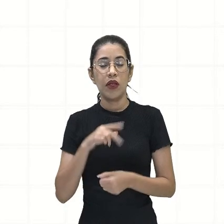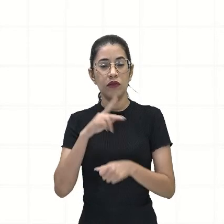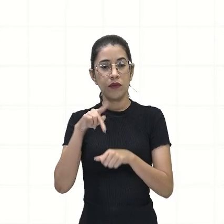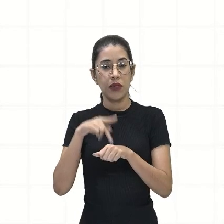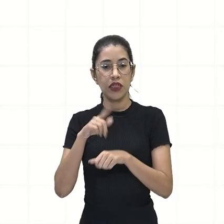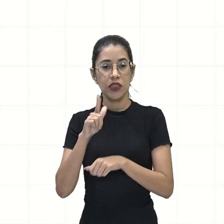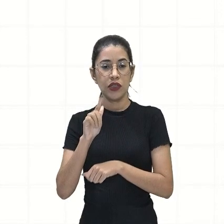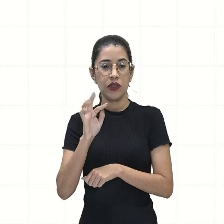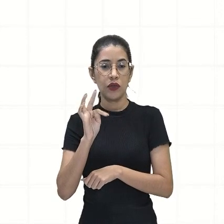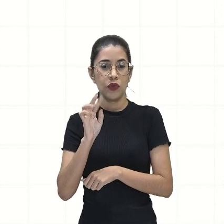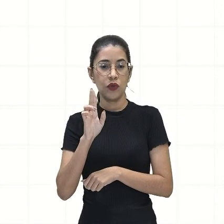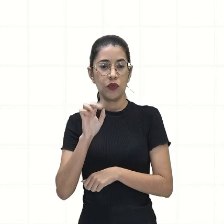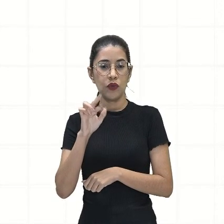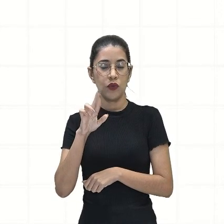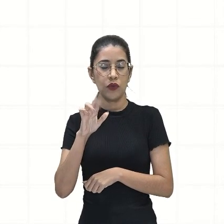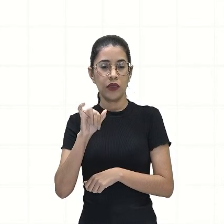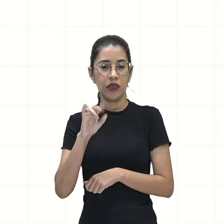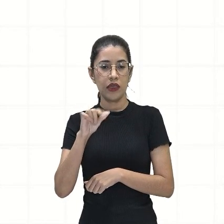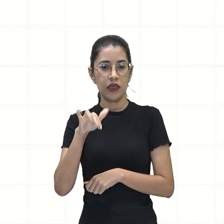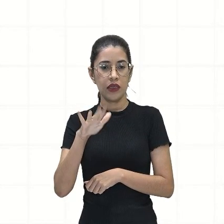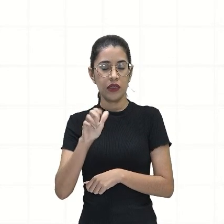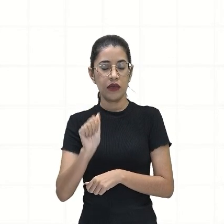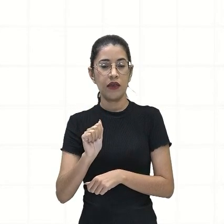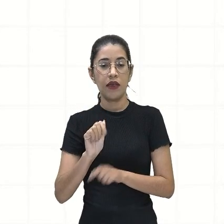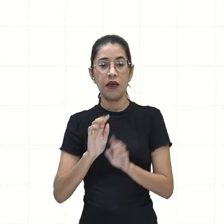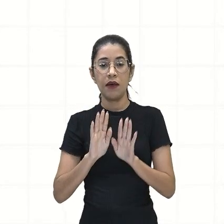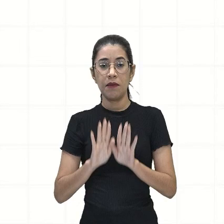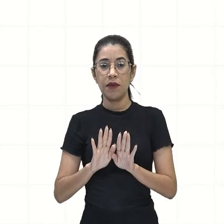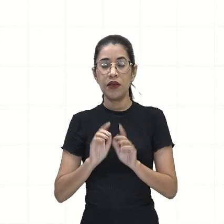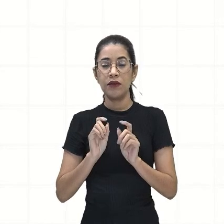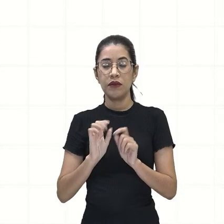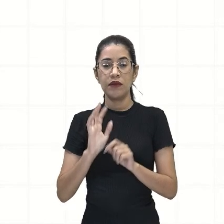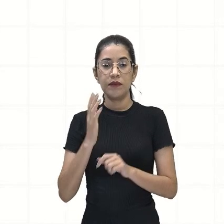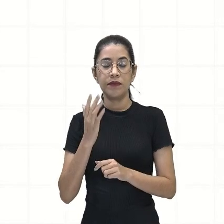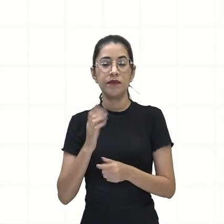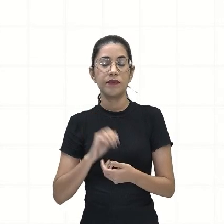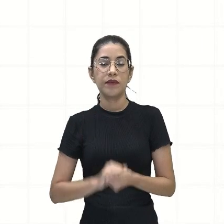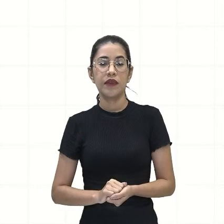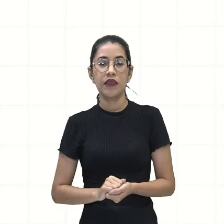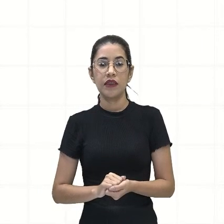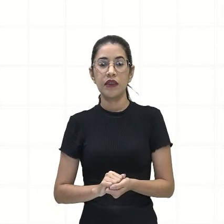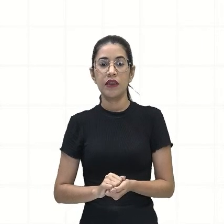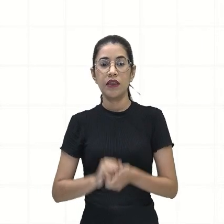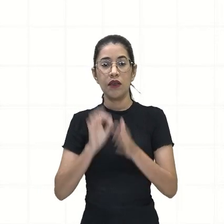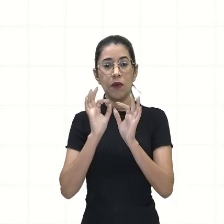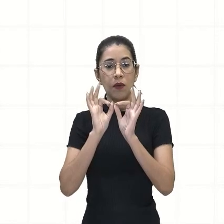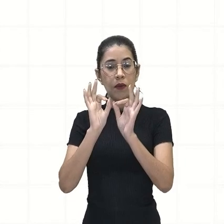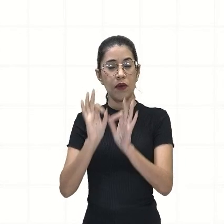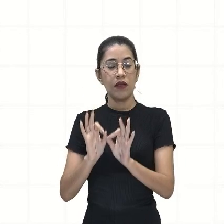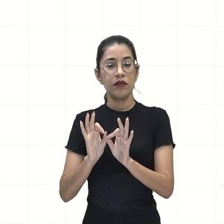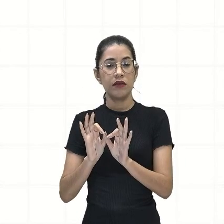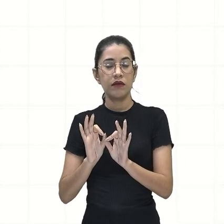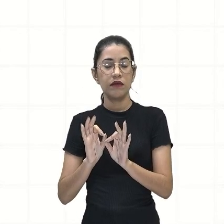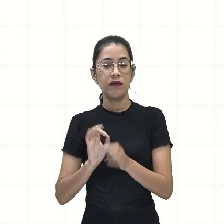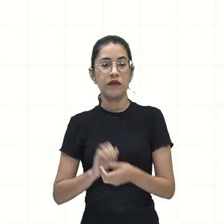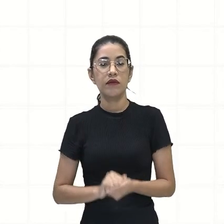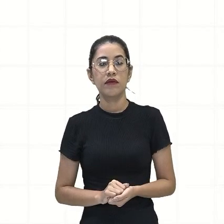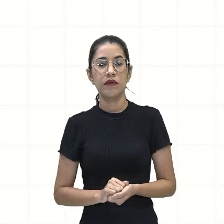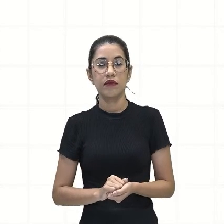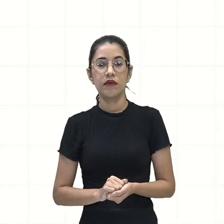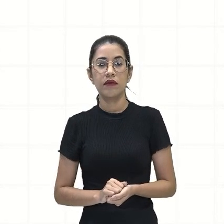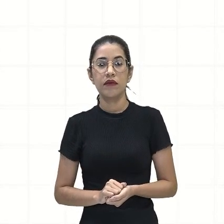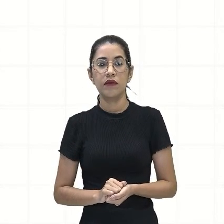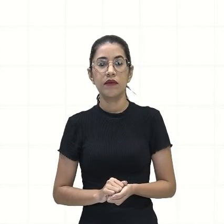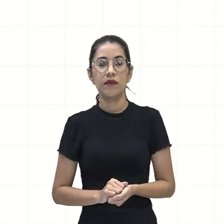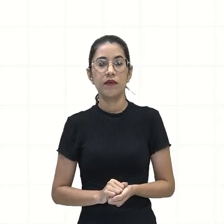a gente tem bem claro, né? Porém, se eu observar, antes da gente chegar aqui em